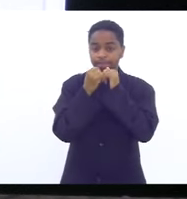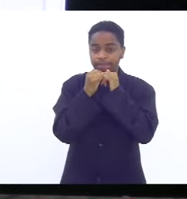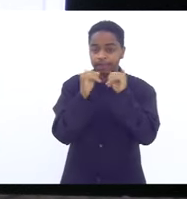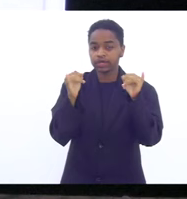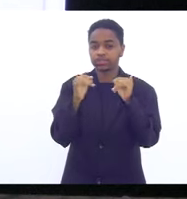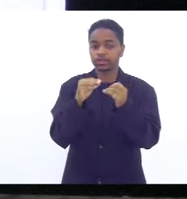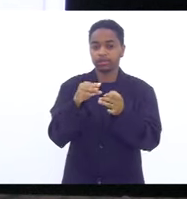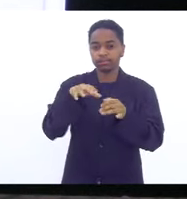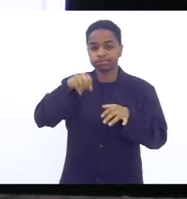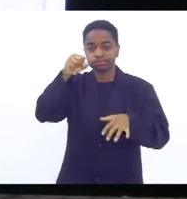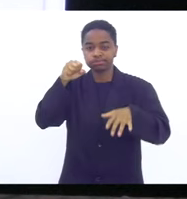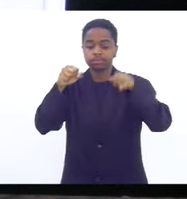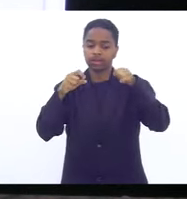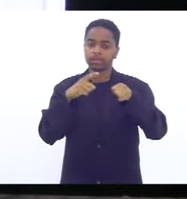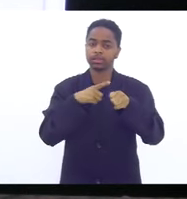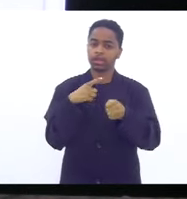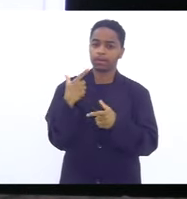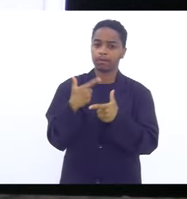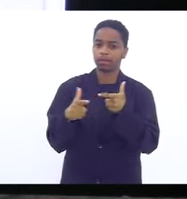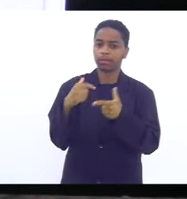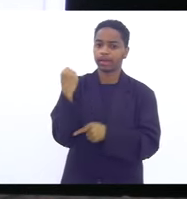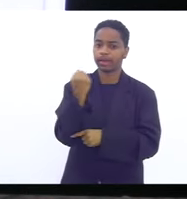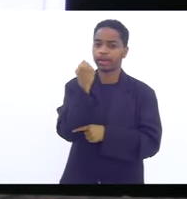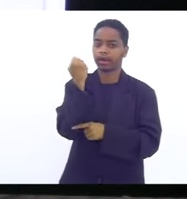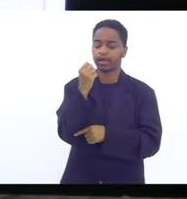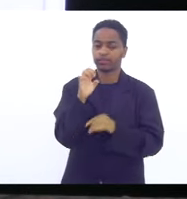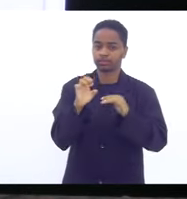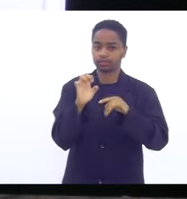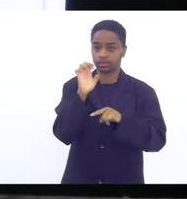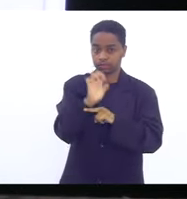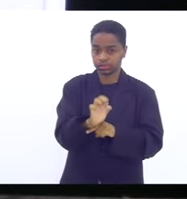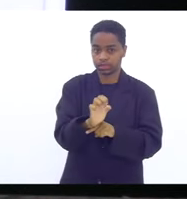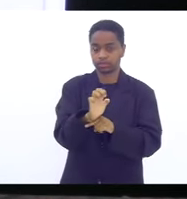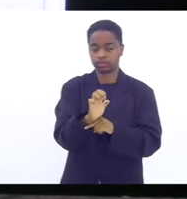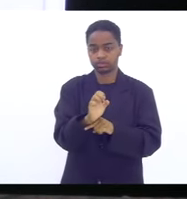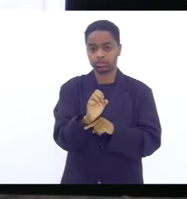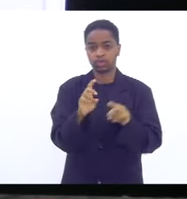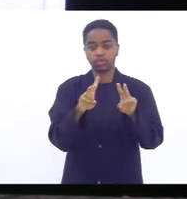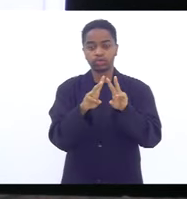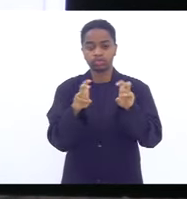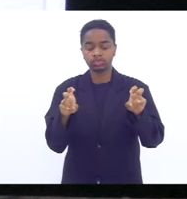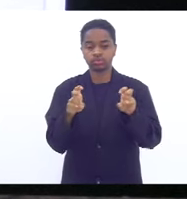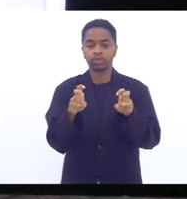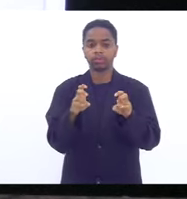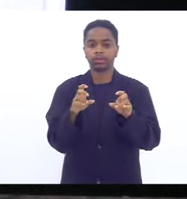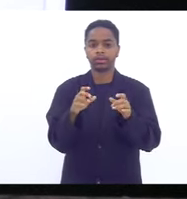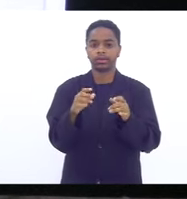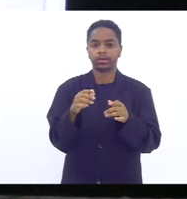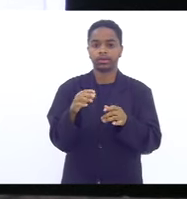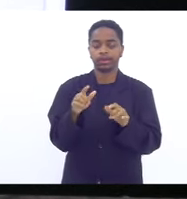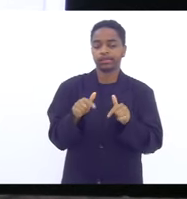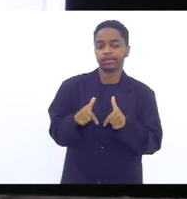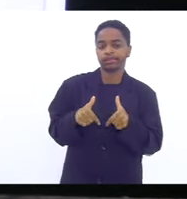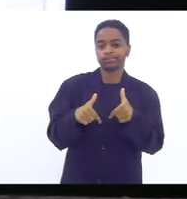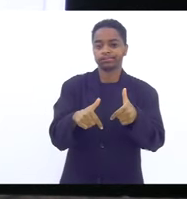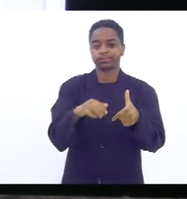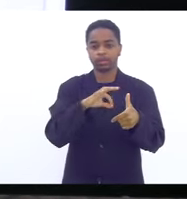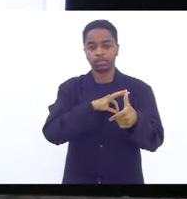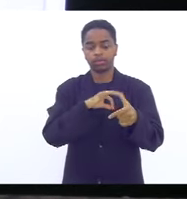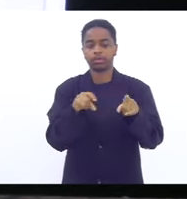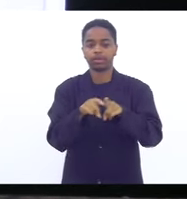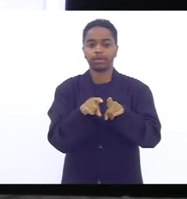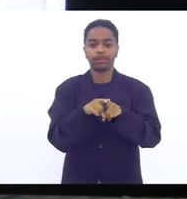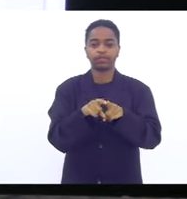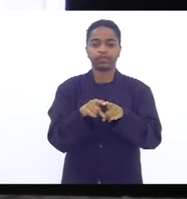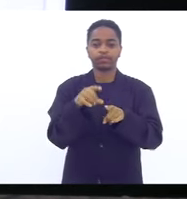estava causando problemas graves para o governo do Estado, seja na mobilização dos recursos das polícias, falta de energia em